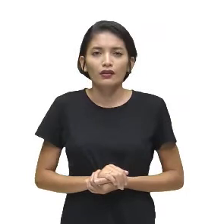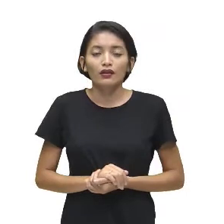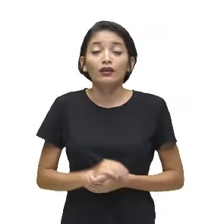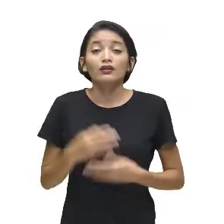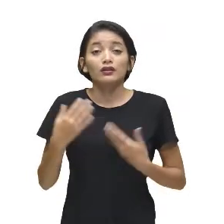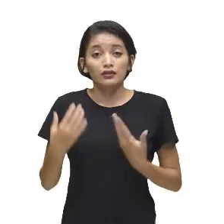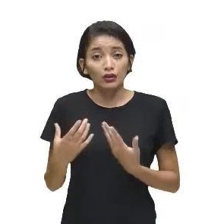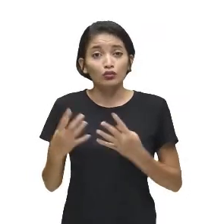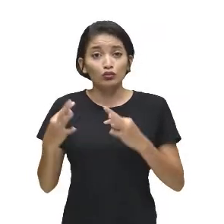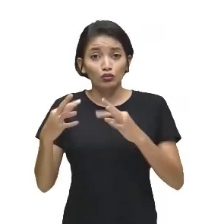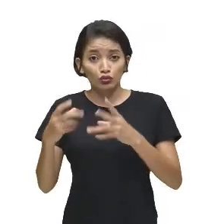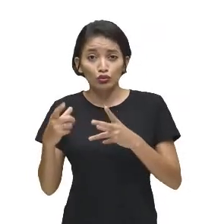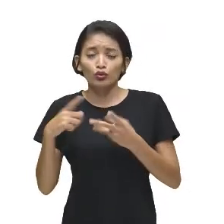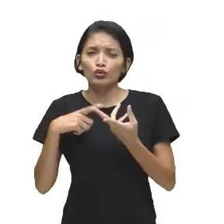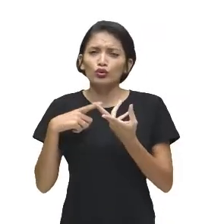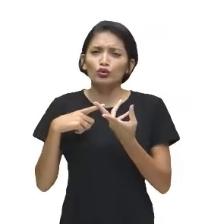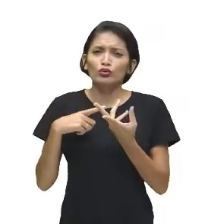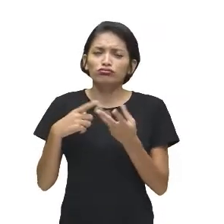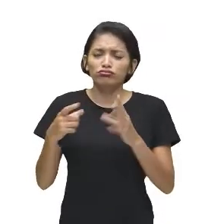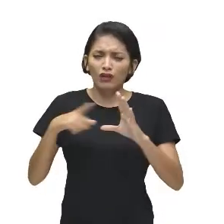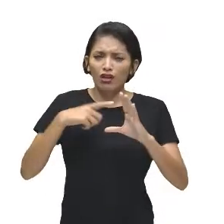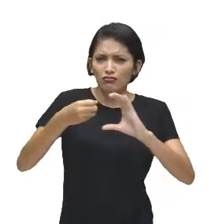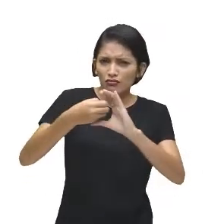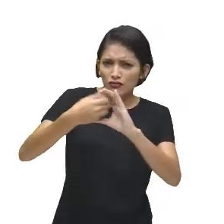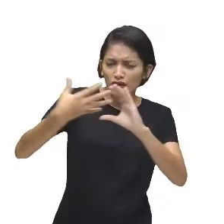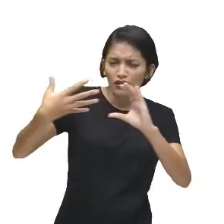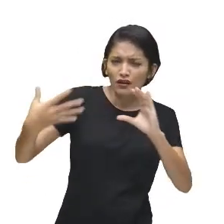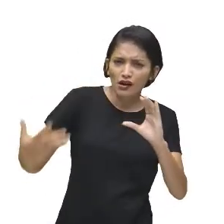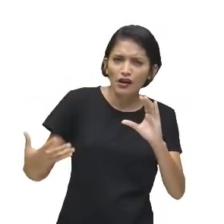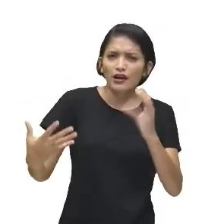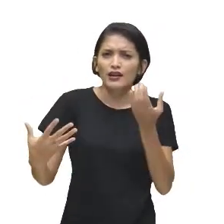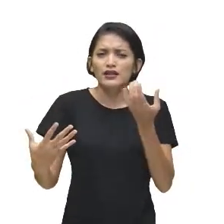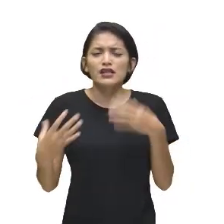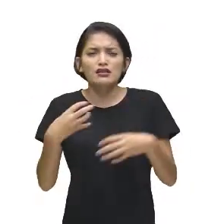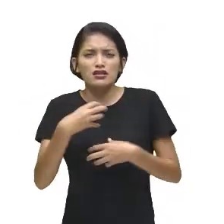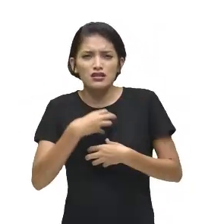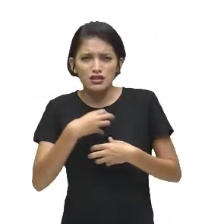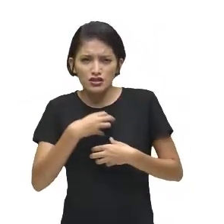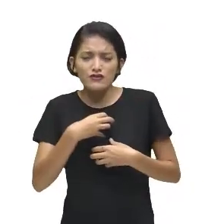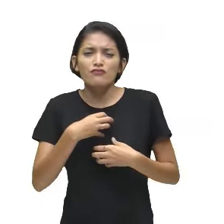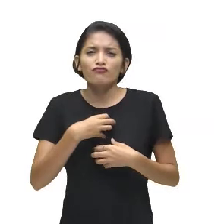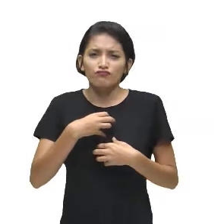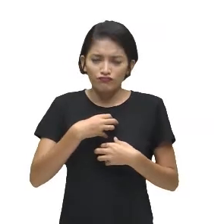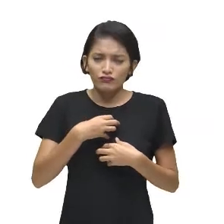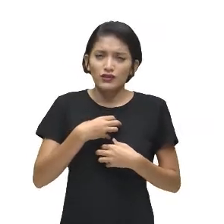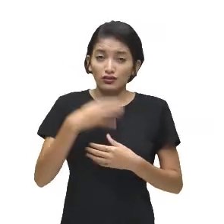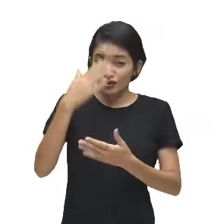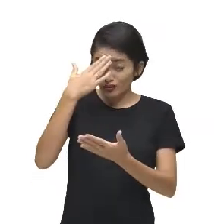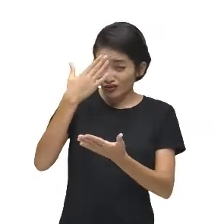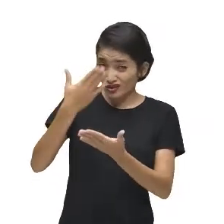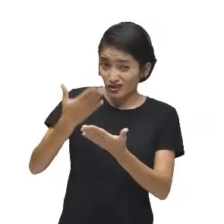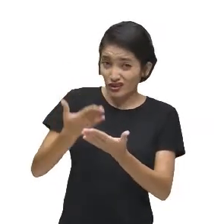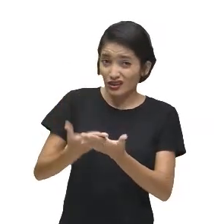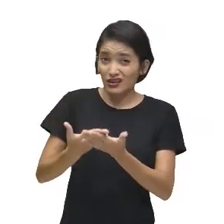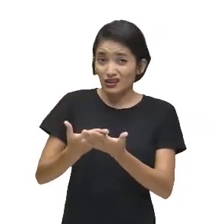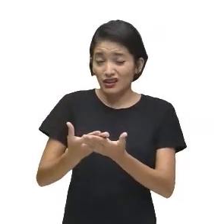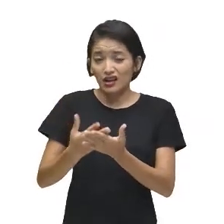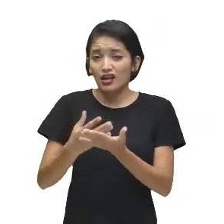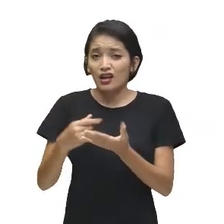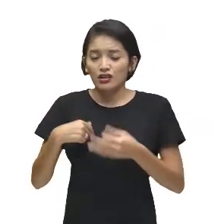Tudo isso que me aproxima do sobrenatural, quando eu me coloco à disposição